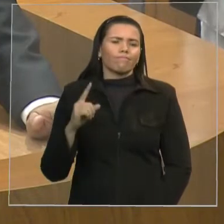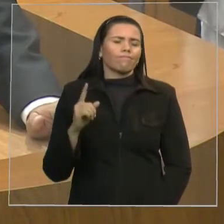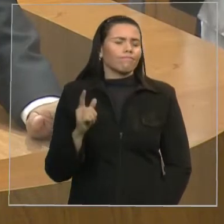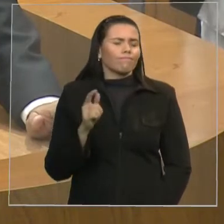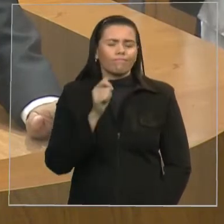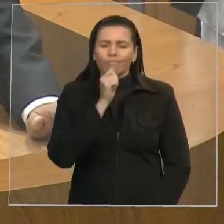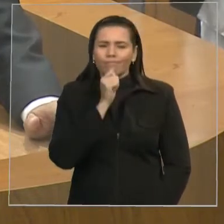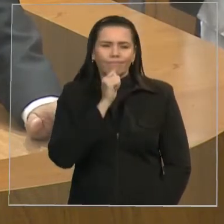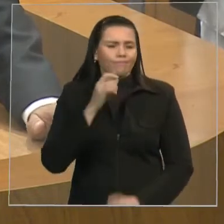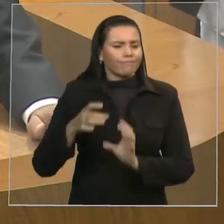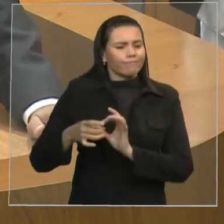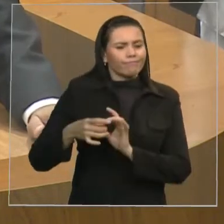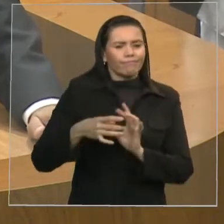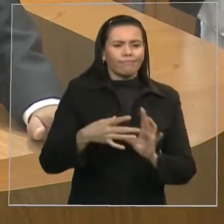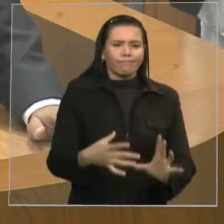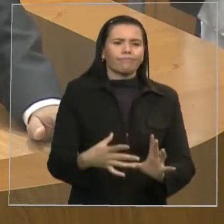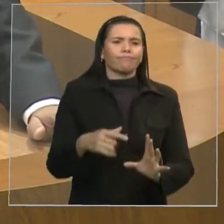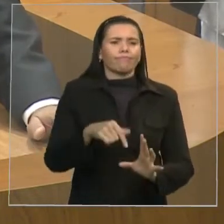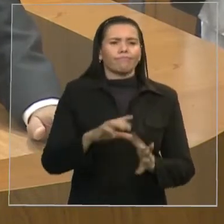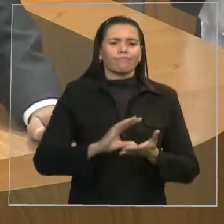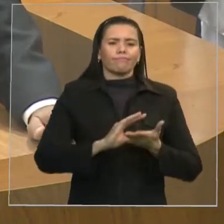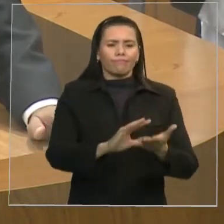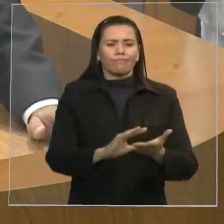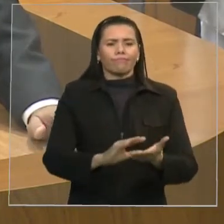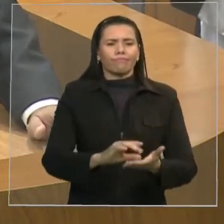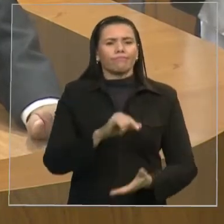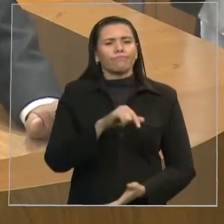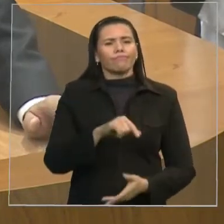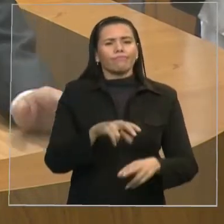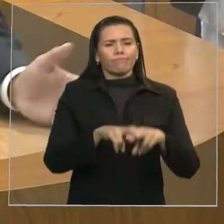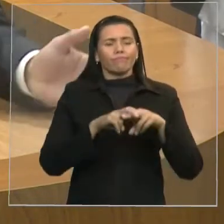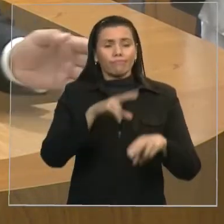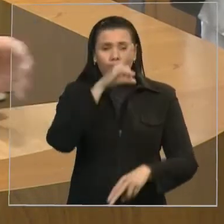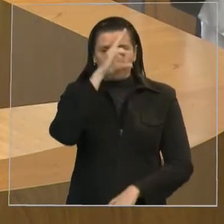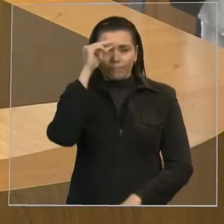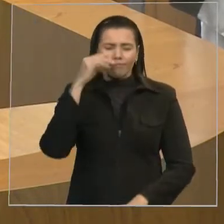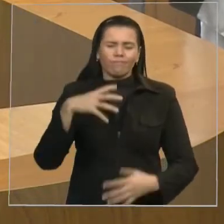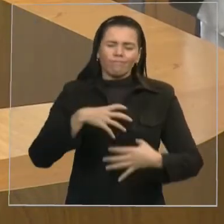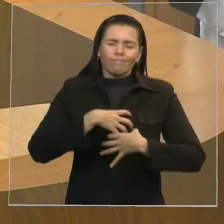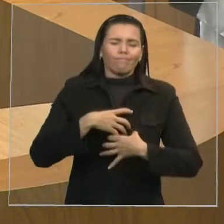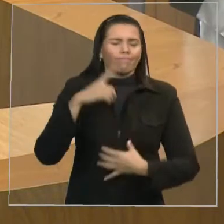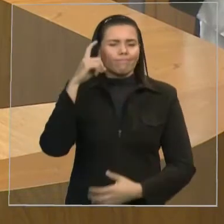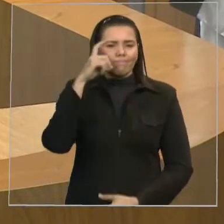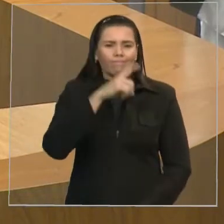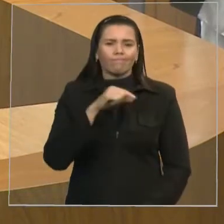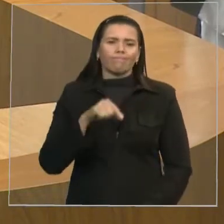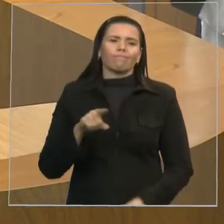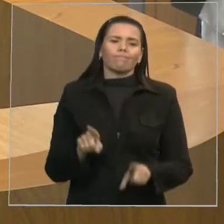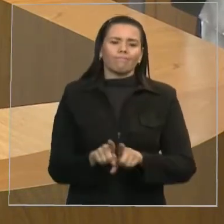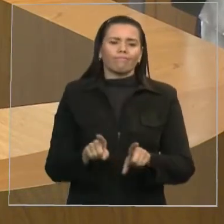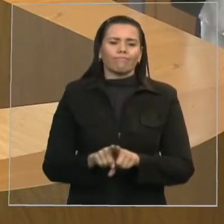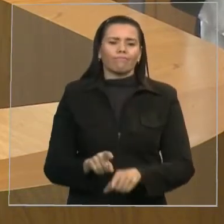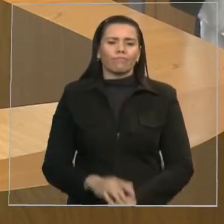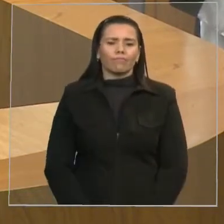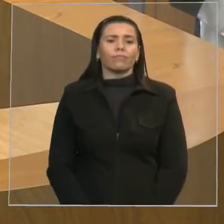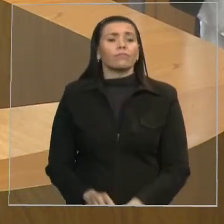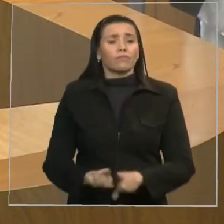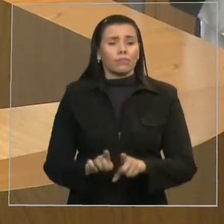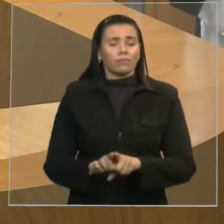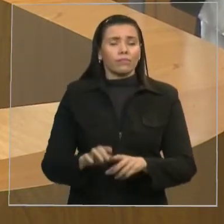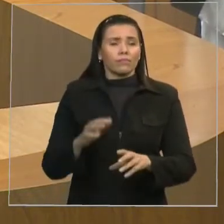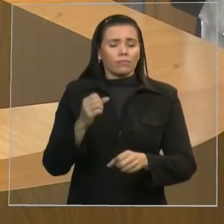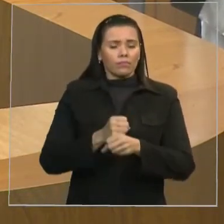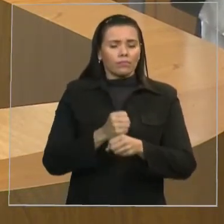uma dificuldade por parte da saúde municipal. E uma das reivindicações também são as estradas vicinais